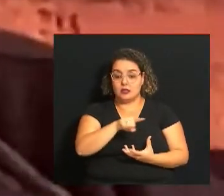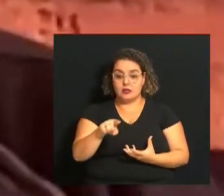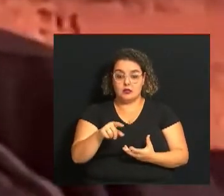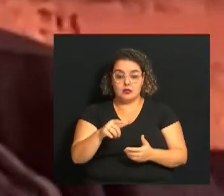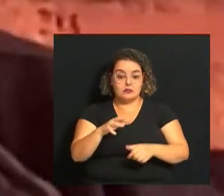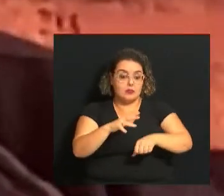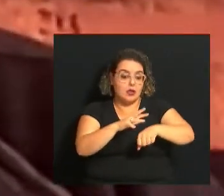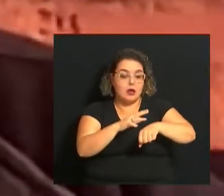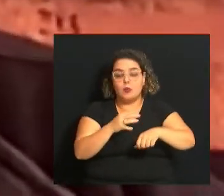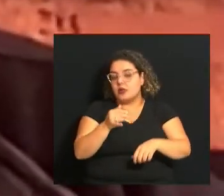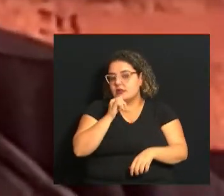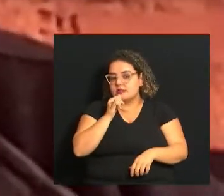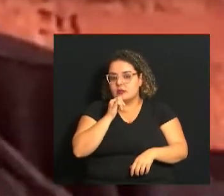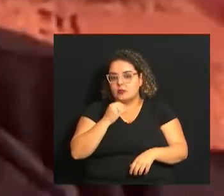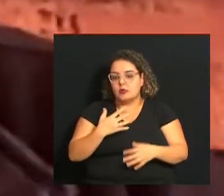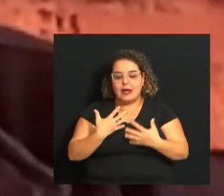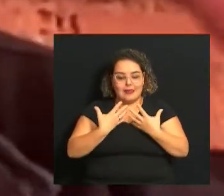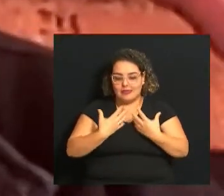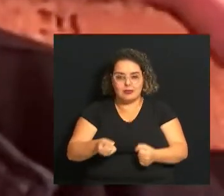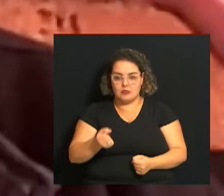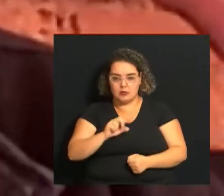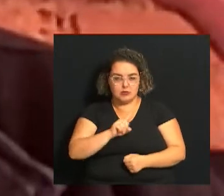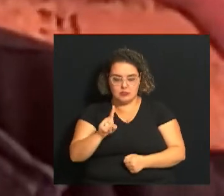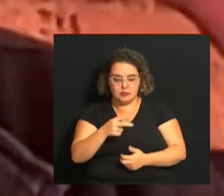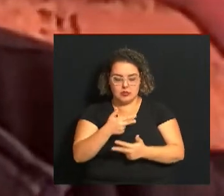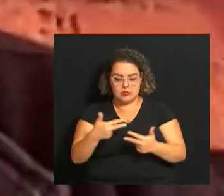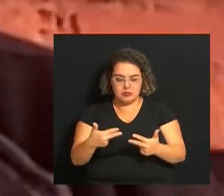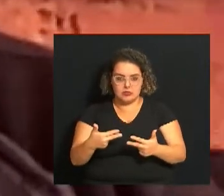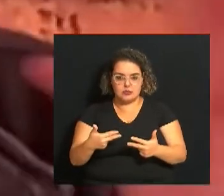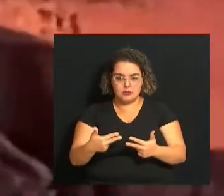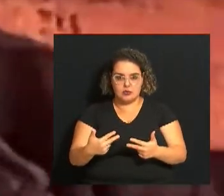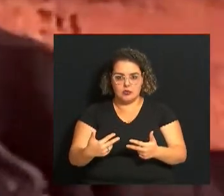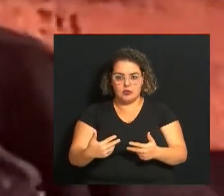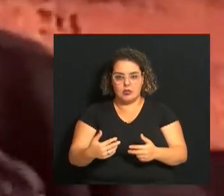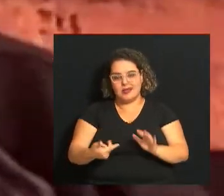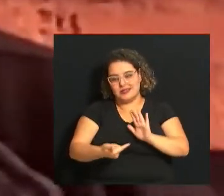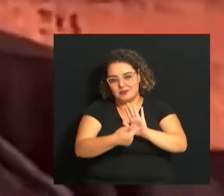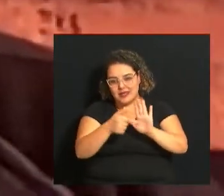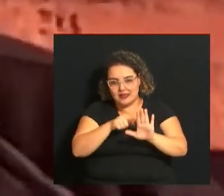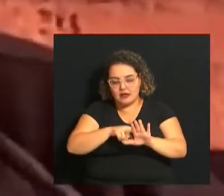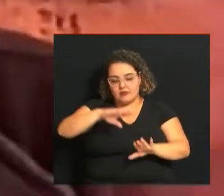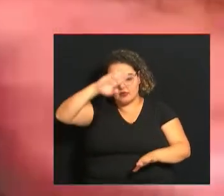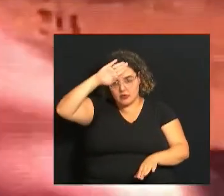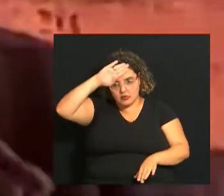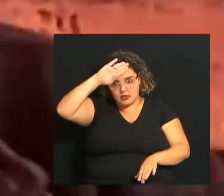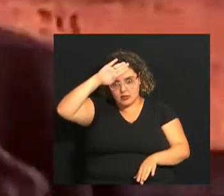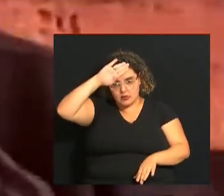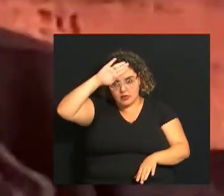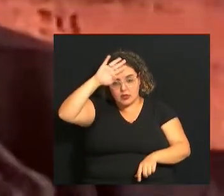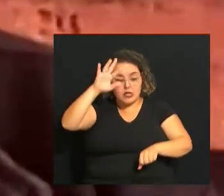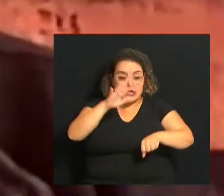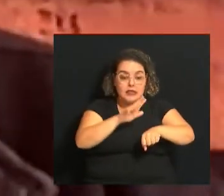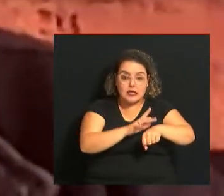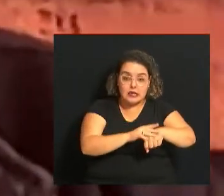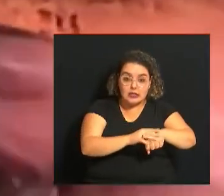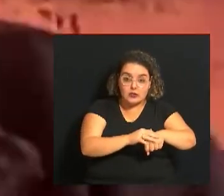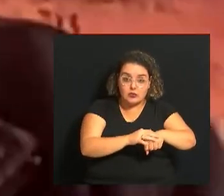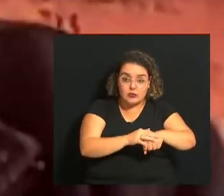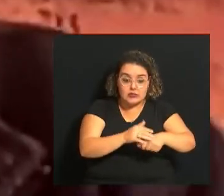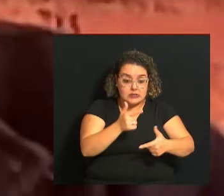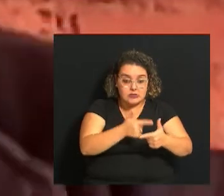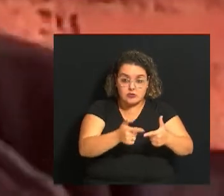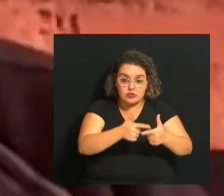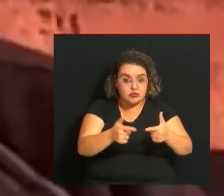febre do doente passa, né? As pessoas voltam ao normal. E nós não estamos no estado normal, nós estamos num clima de embate que